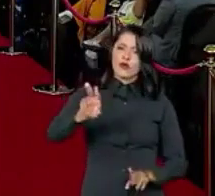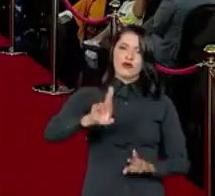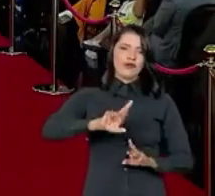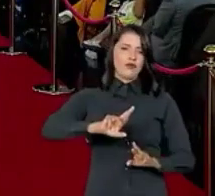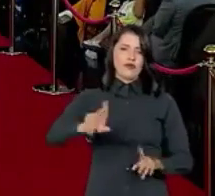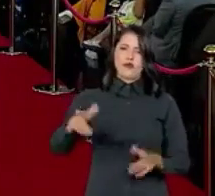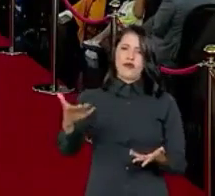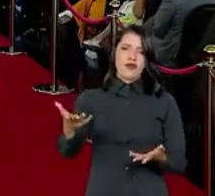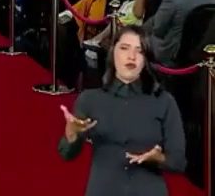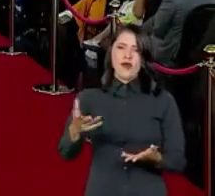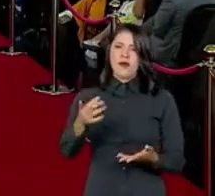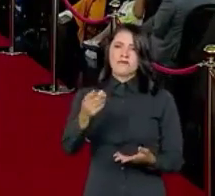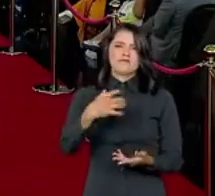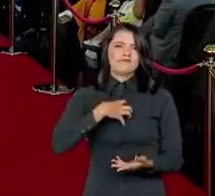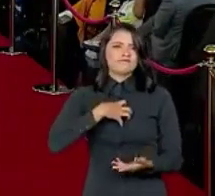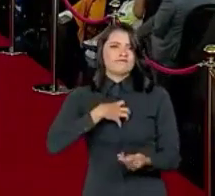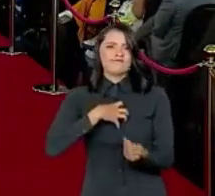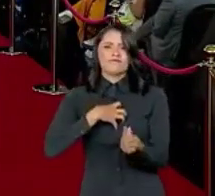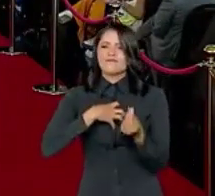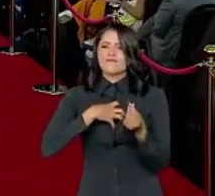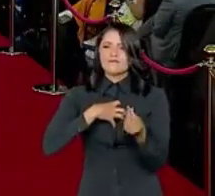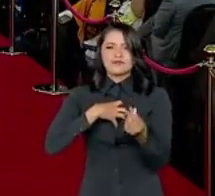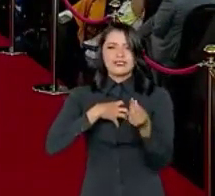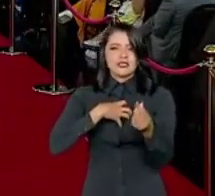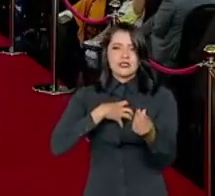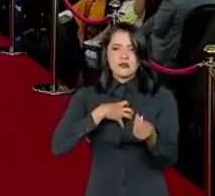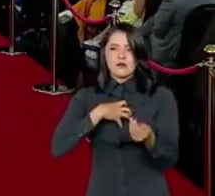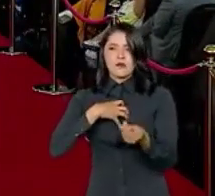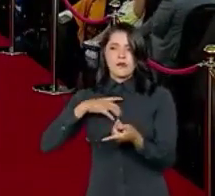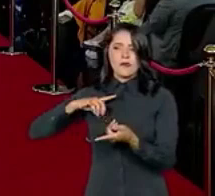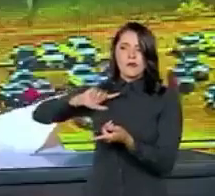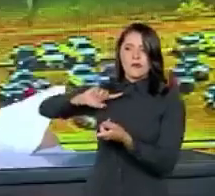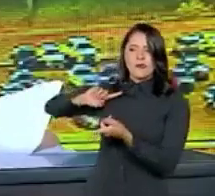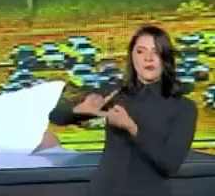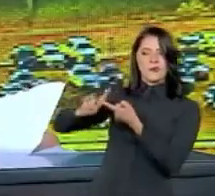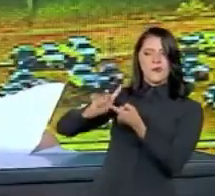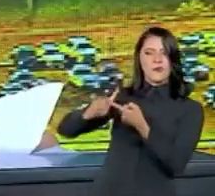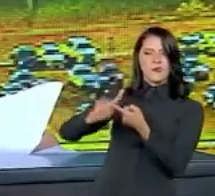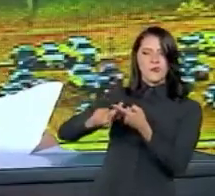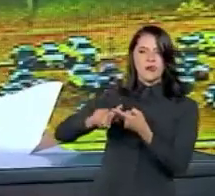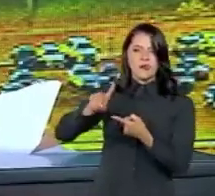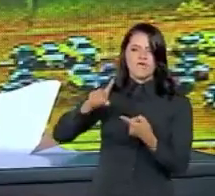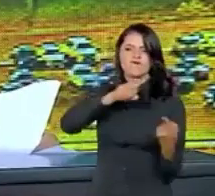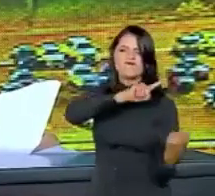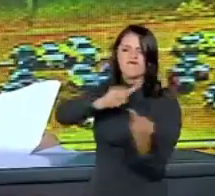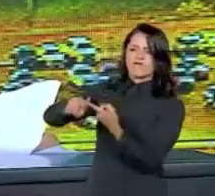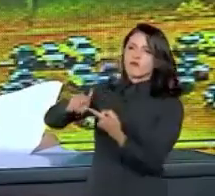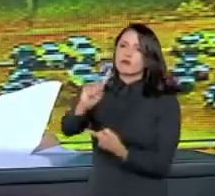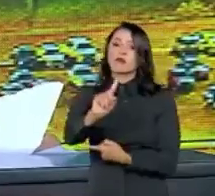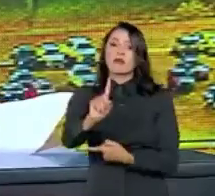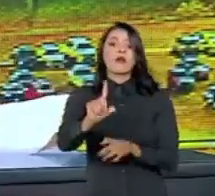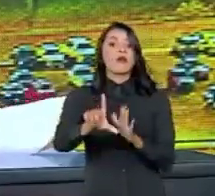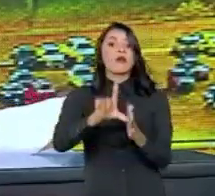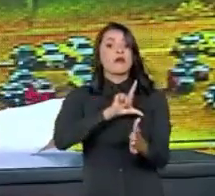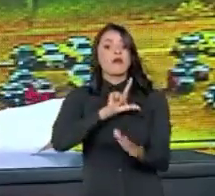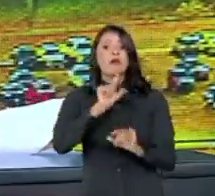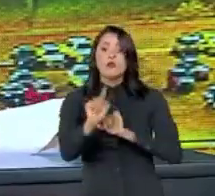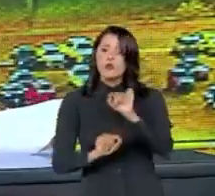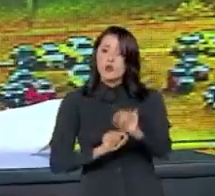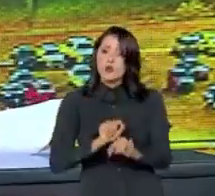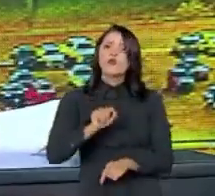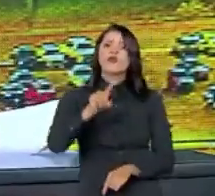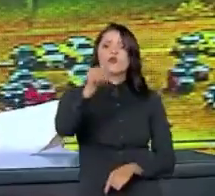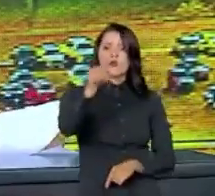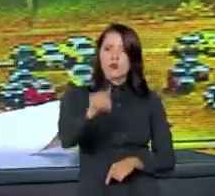não se trata de sentimento de vingança nem de revanchismo. É, antes de tudo, um